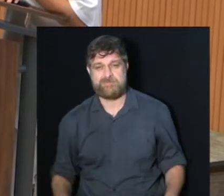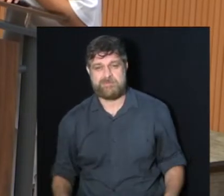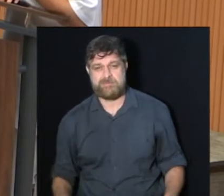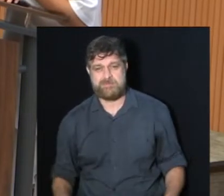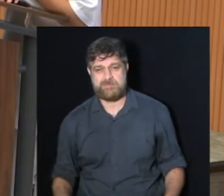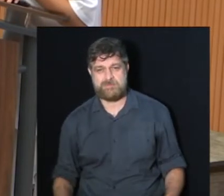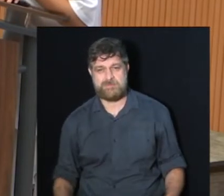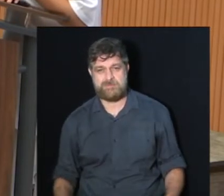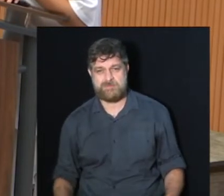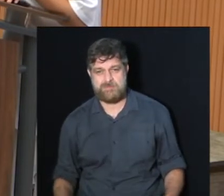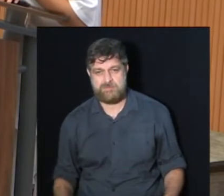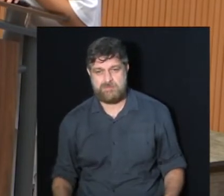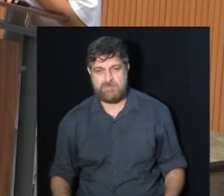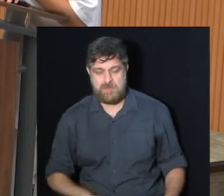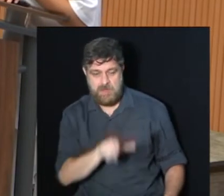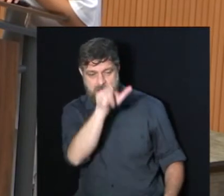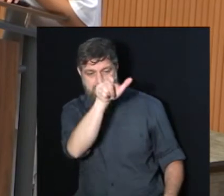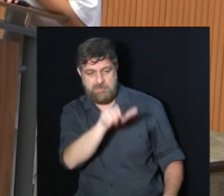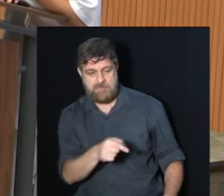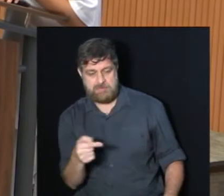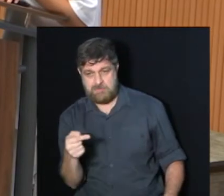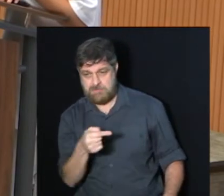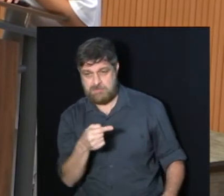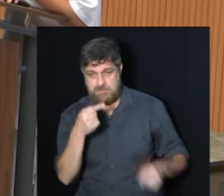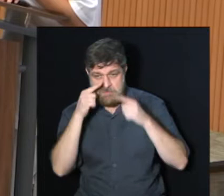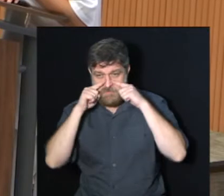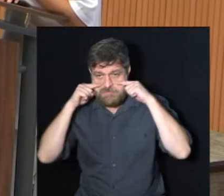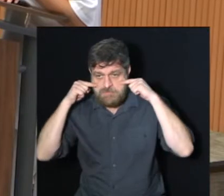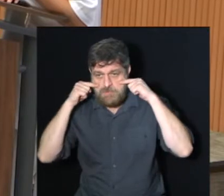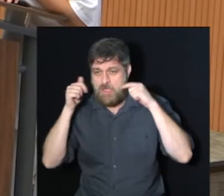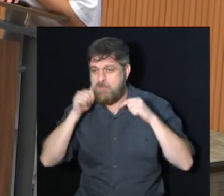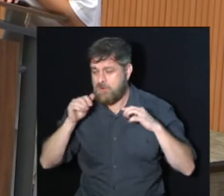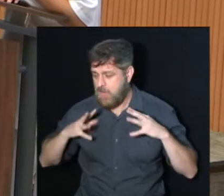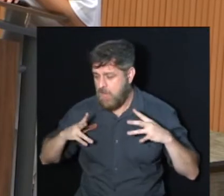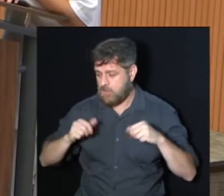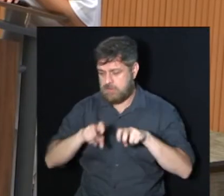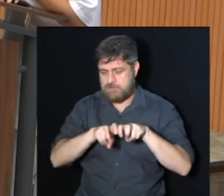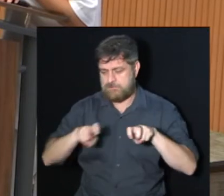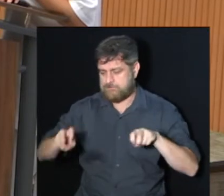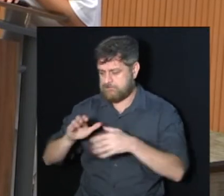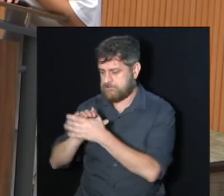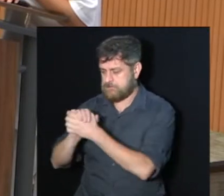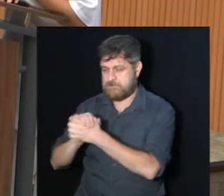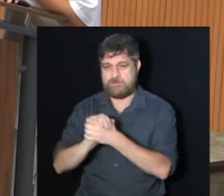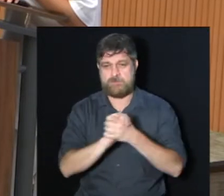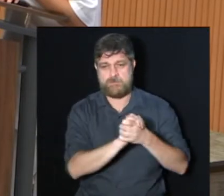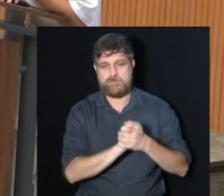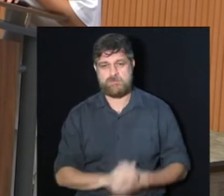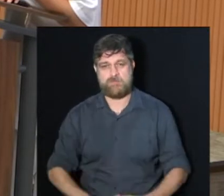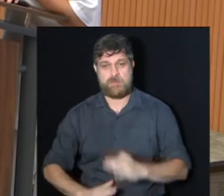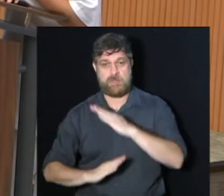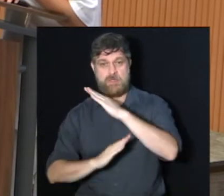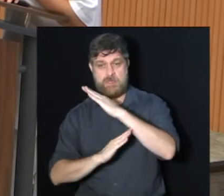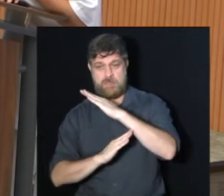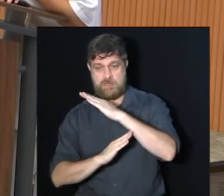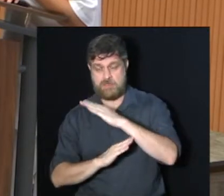nome dela, na pessoa dela, eu cumprimento todas as mulheres aqui na mesa. Quero cumprimentar essa casa,